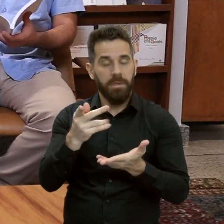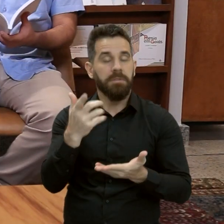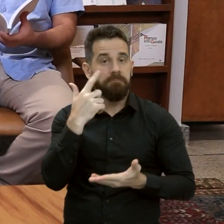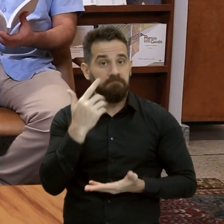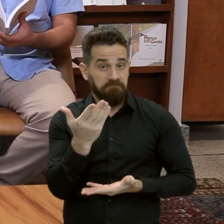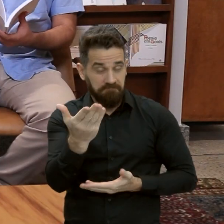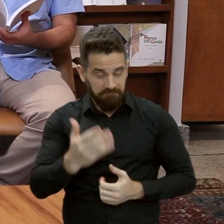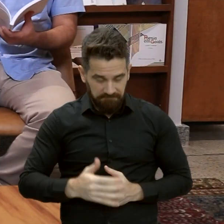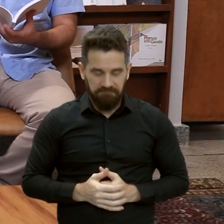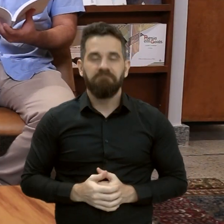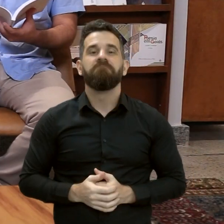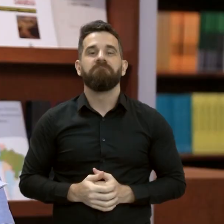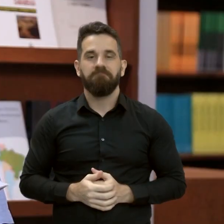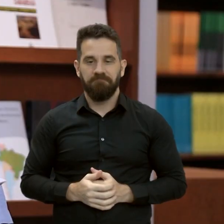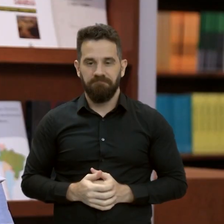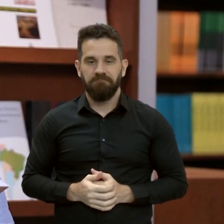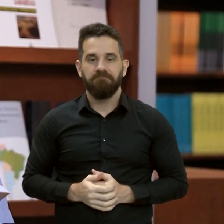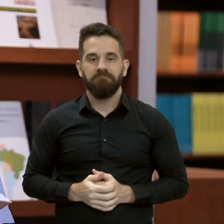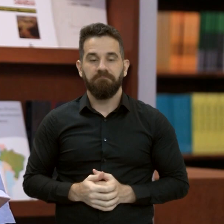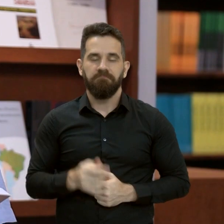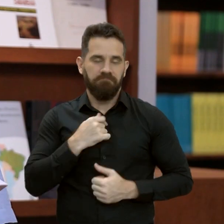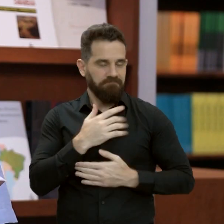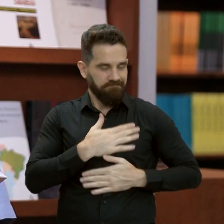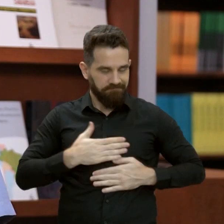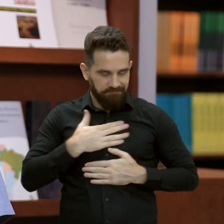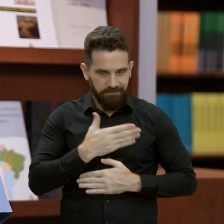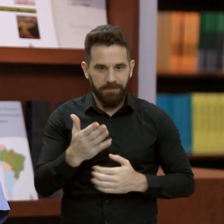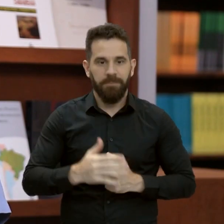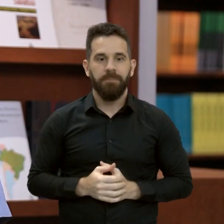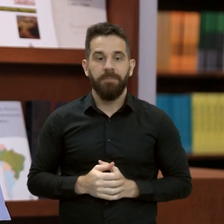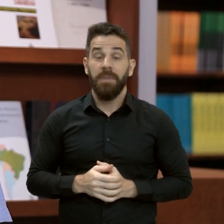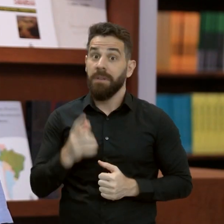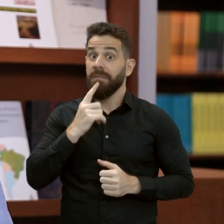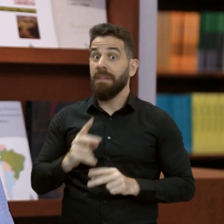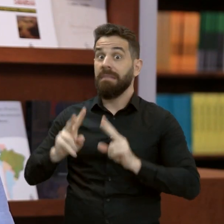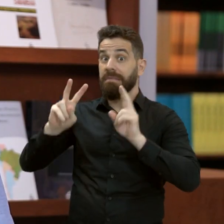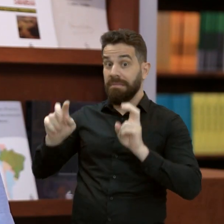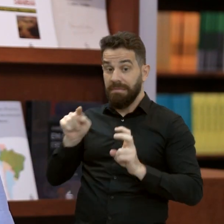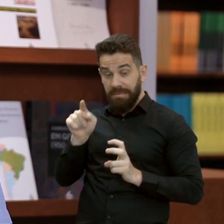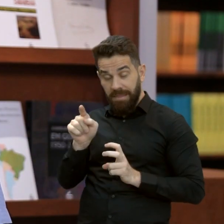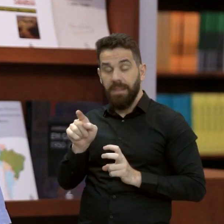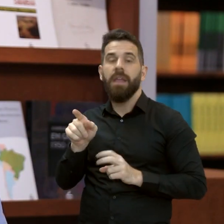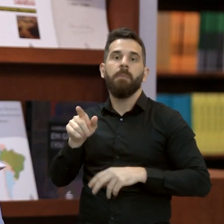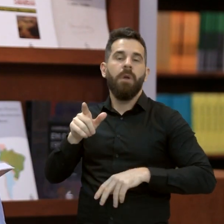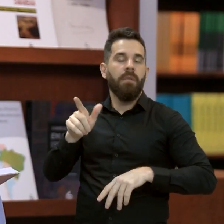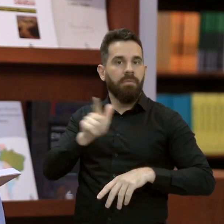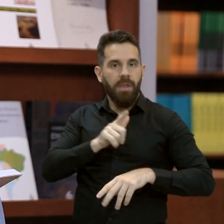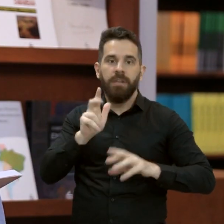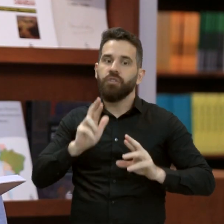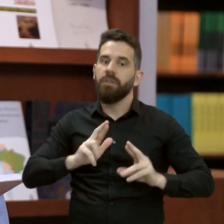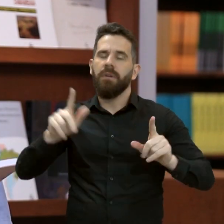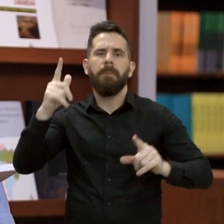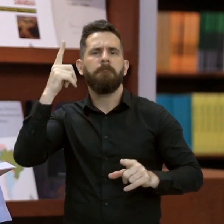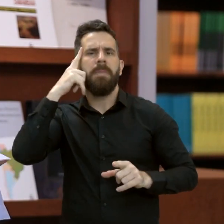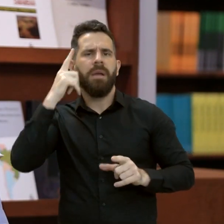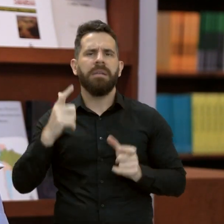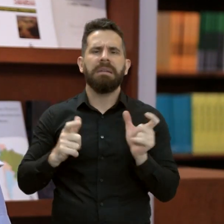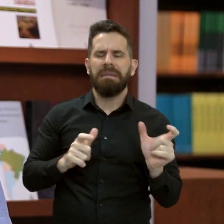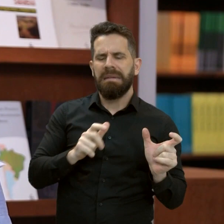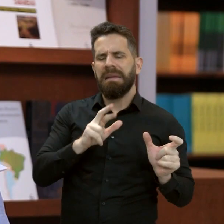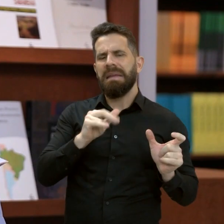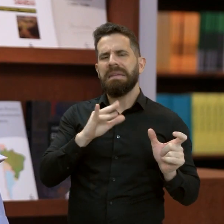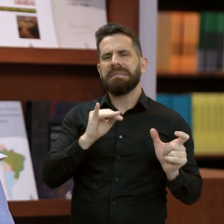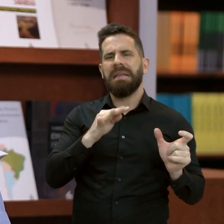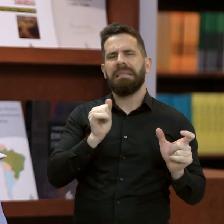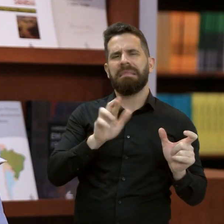voz alta, por favor. Será com prazer. Então, assim, até um termo que a gente utiliza diferente, que a gente, em vez de utilizar recitar ou